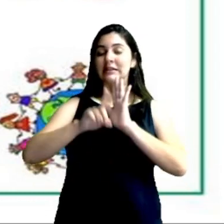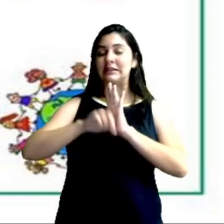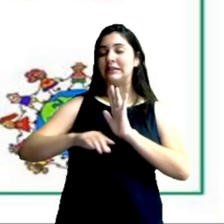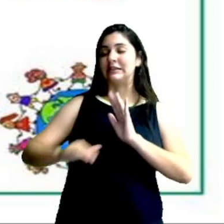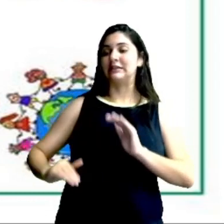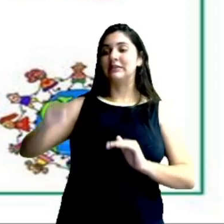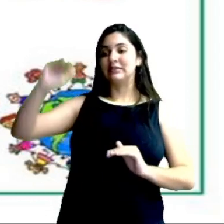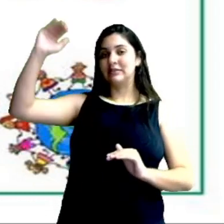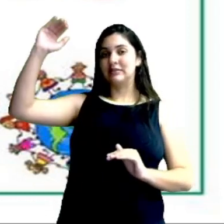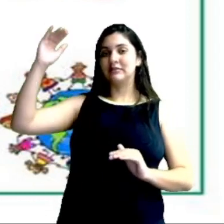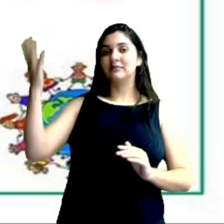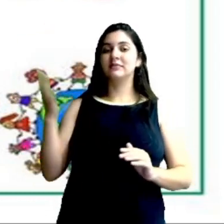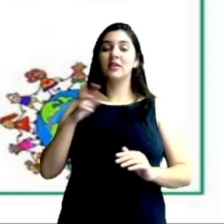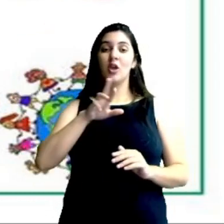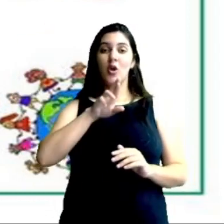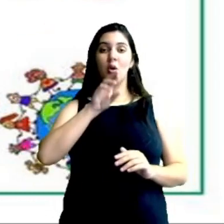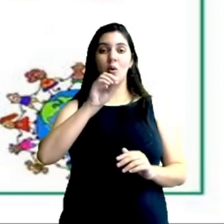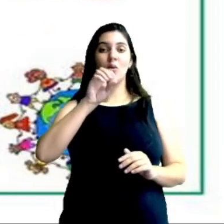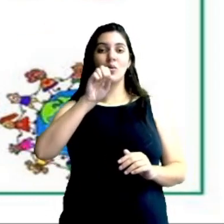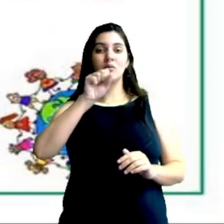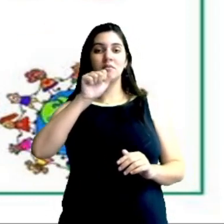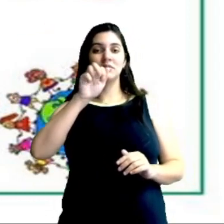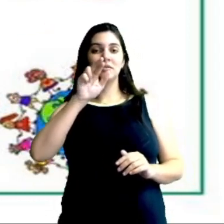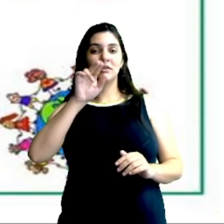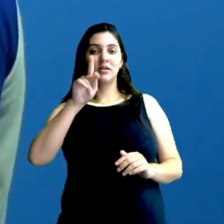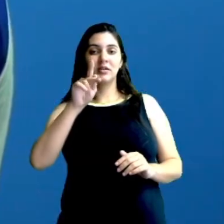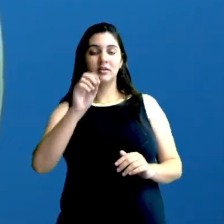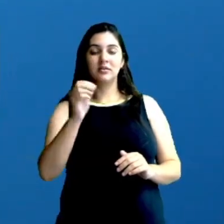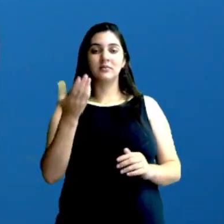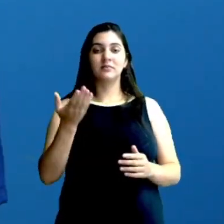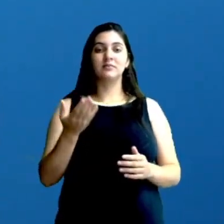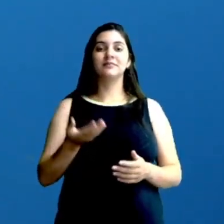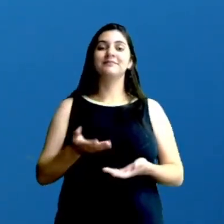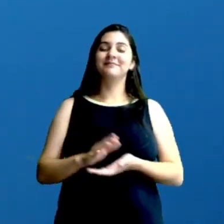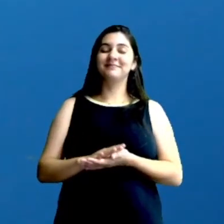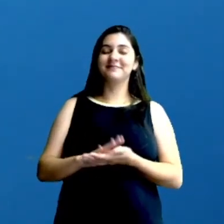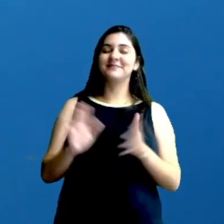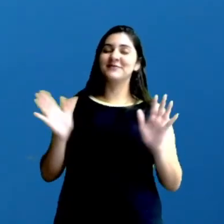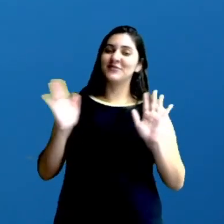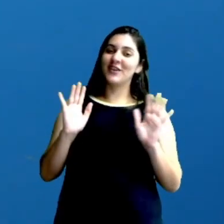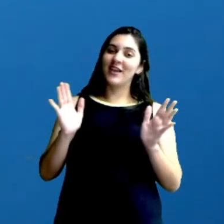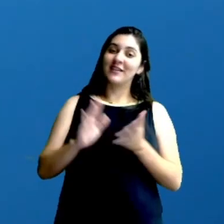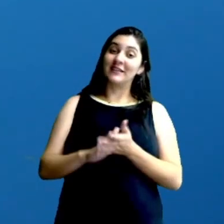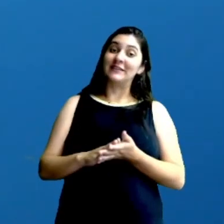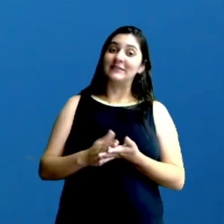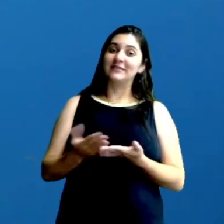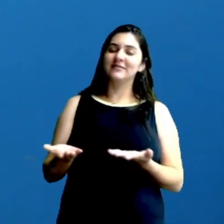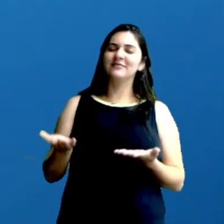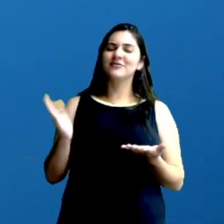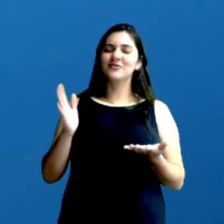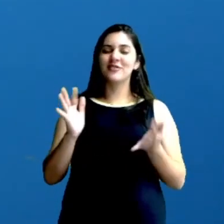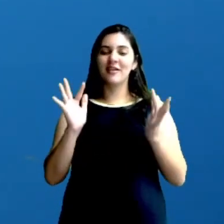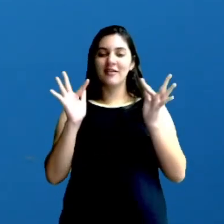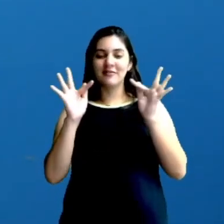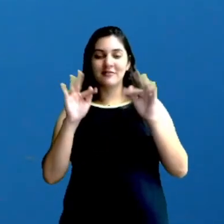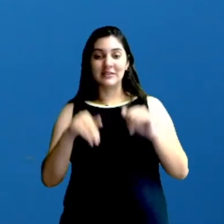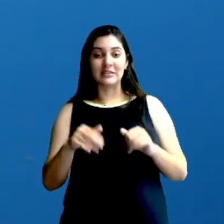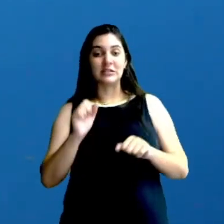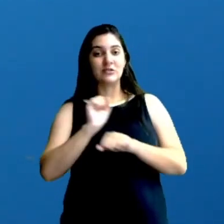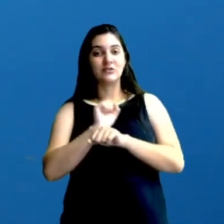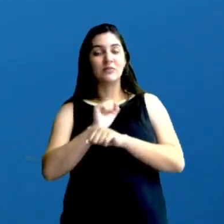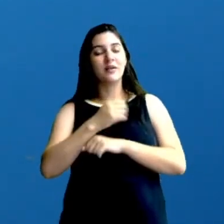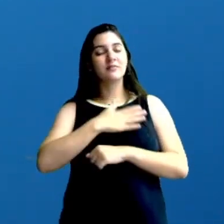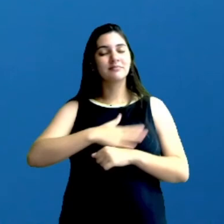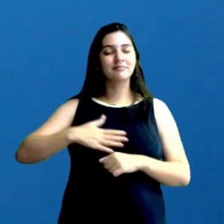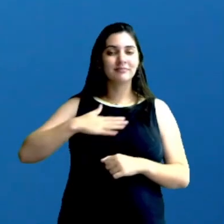direito a crescer Rosarinho Moita de Macedo gente e aí a gente vai sinalizando eu espero que